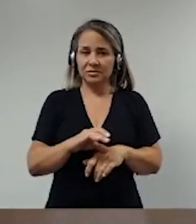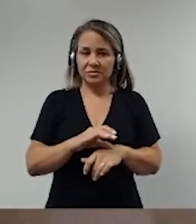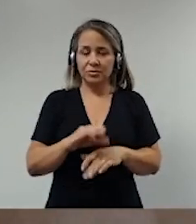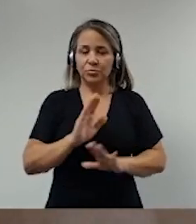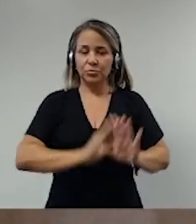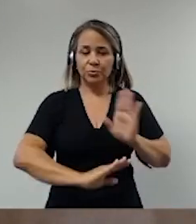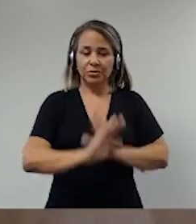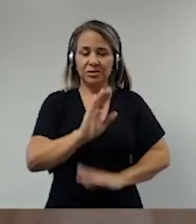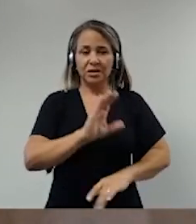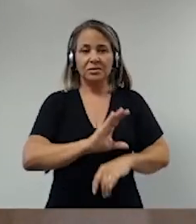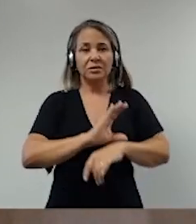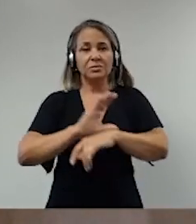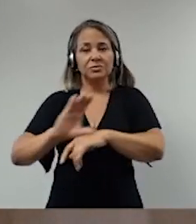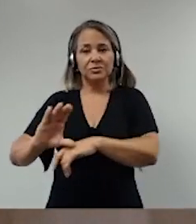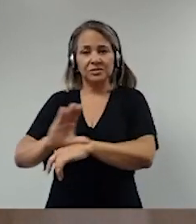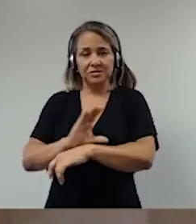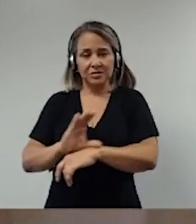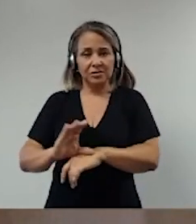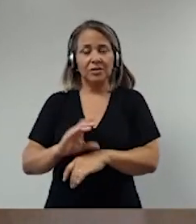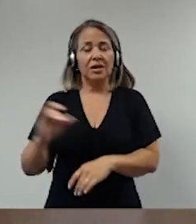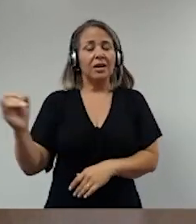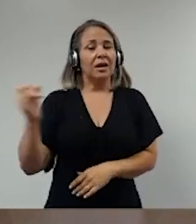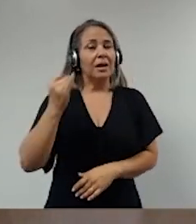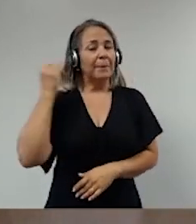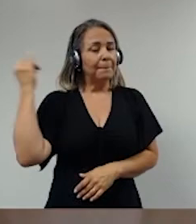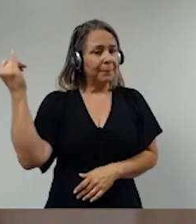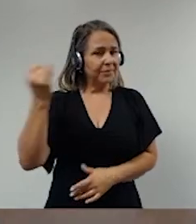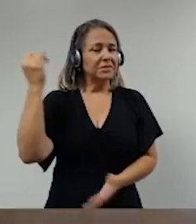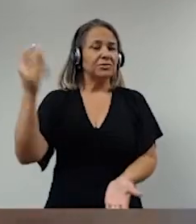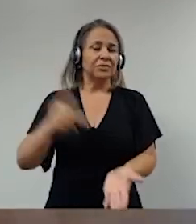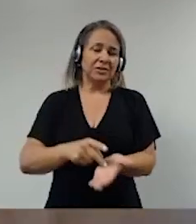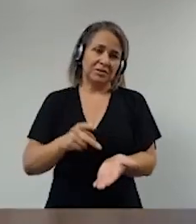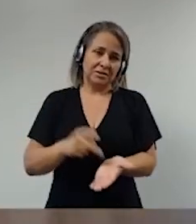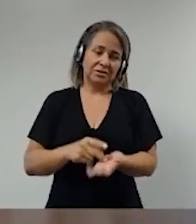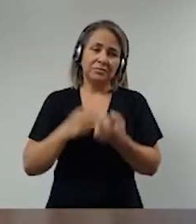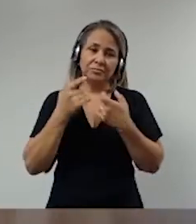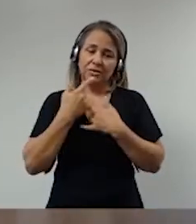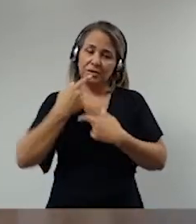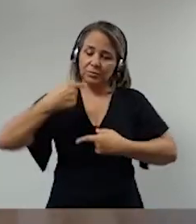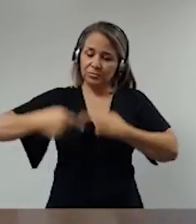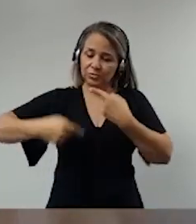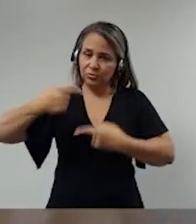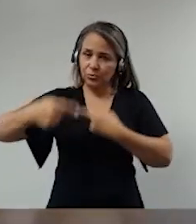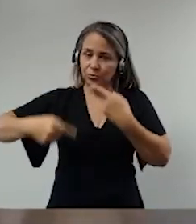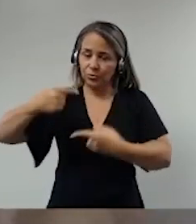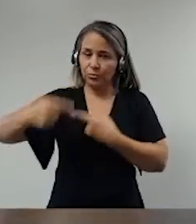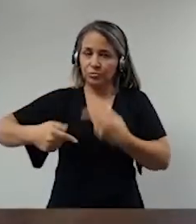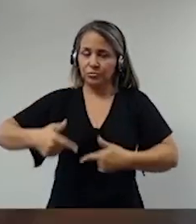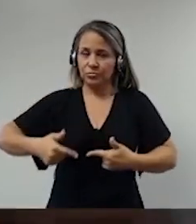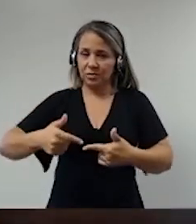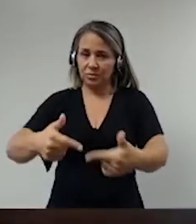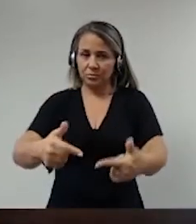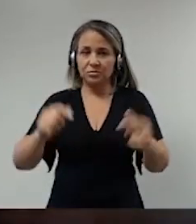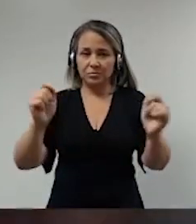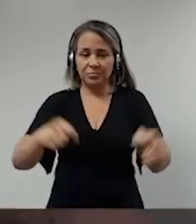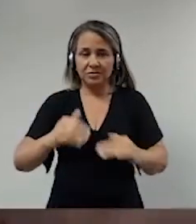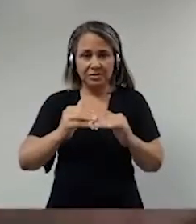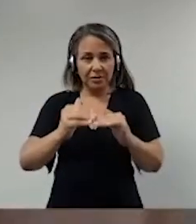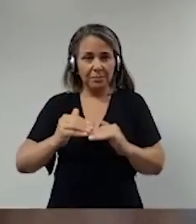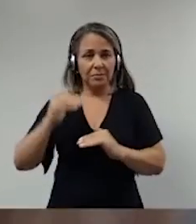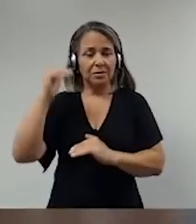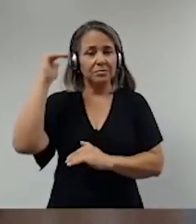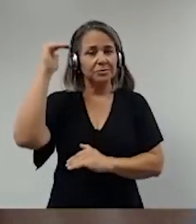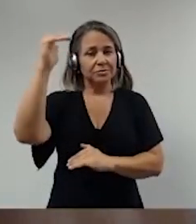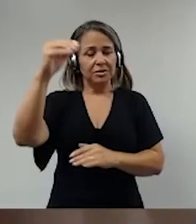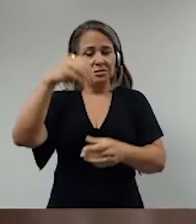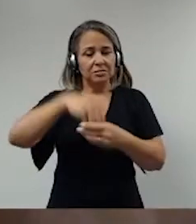da Constituição, é importantíssimo que agora esse discurso e essa luta feita para fora, ela ultrapasse a porta para dentro